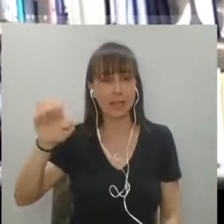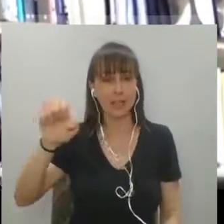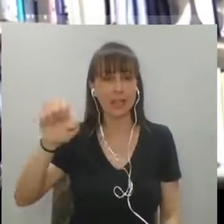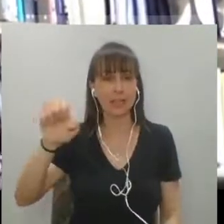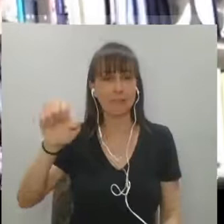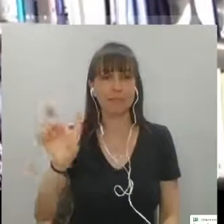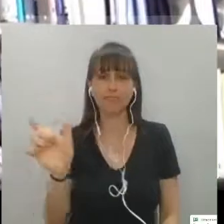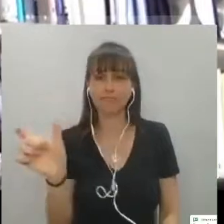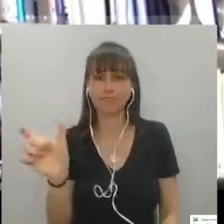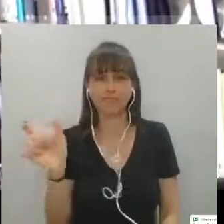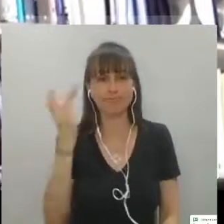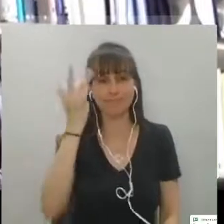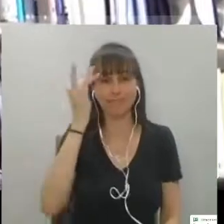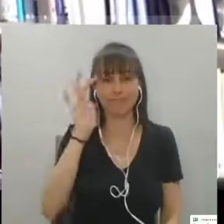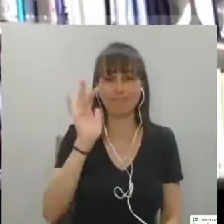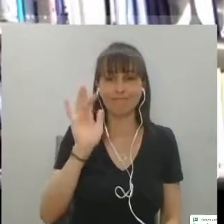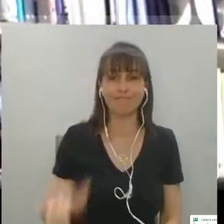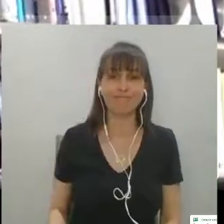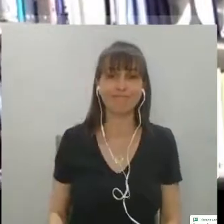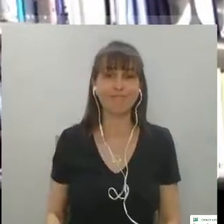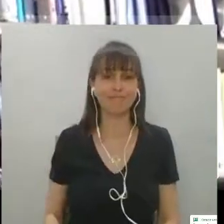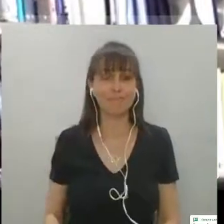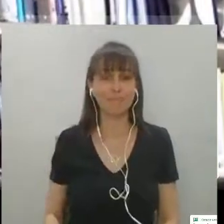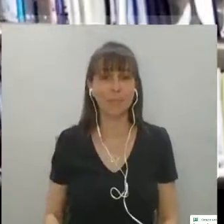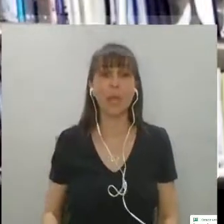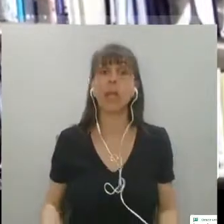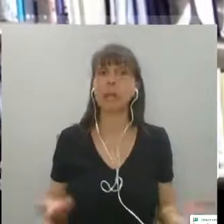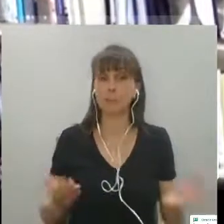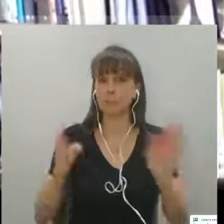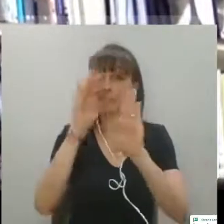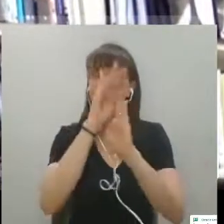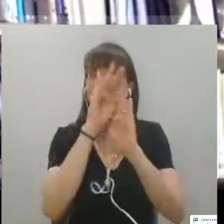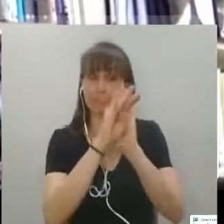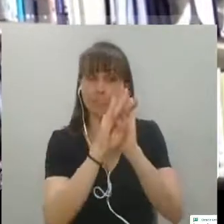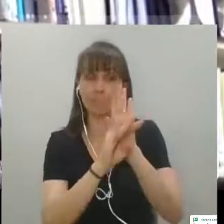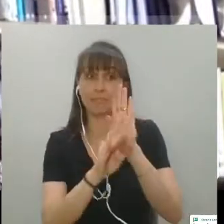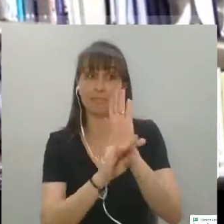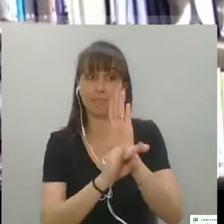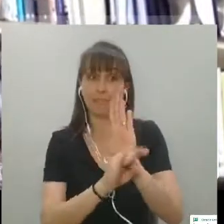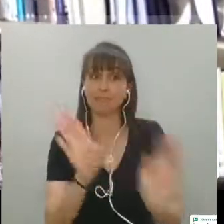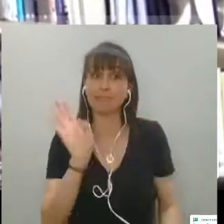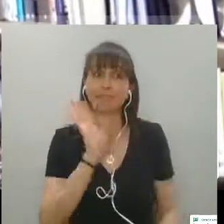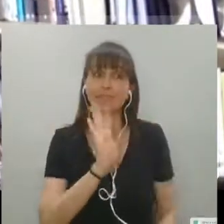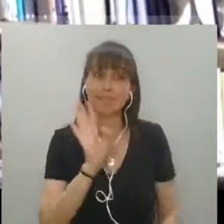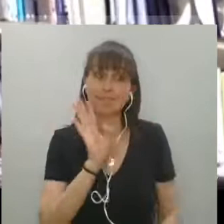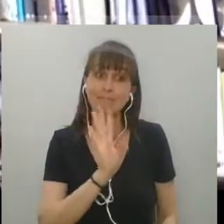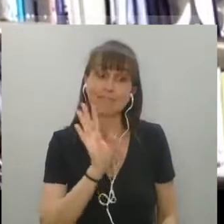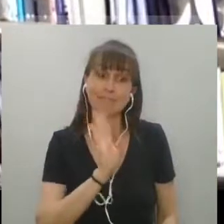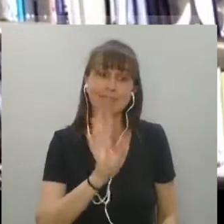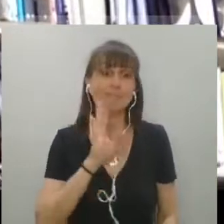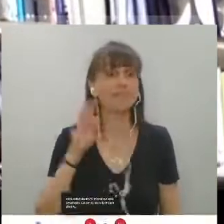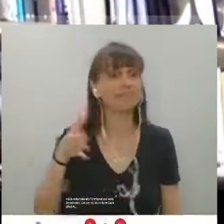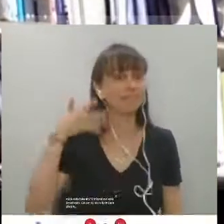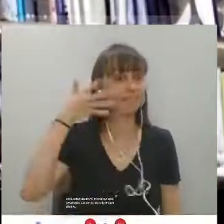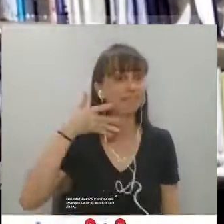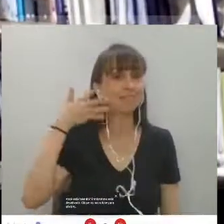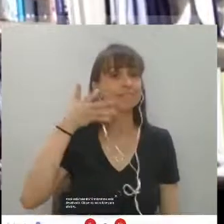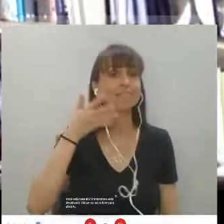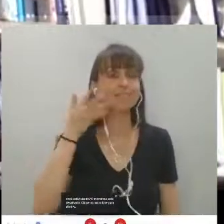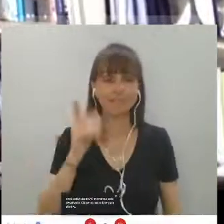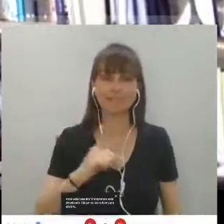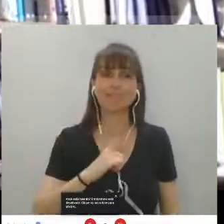Kiangala. Então, realmente, a programação está imperdível. Essas são apenas as palestras, mas nós teremos também